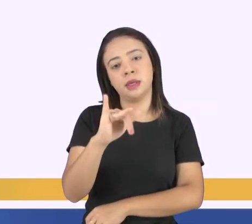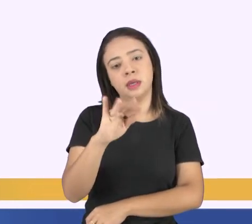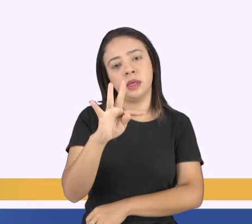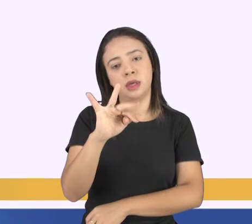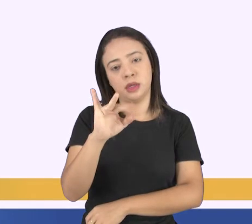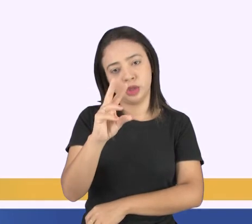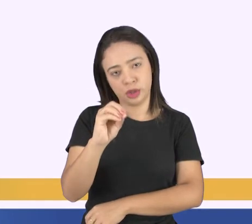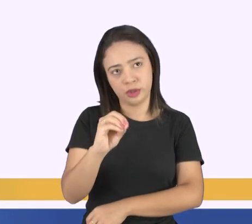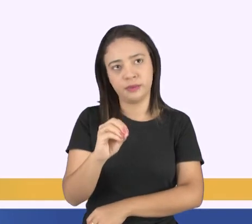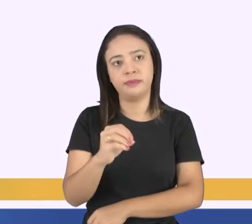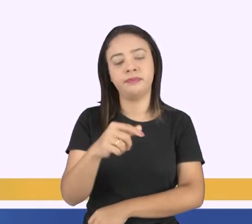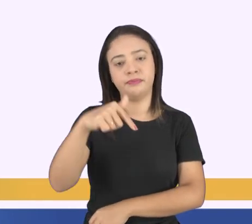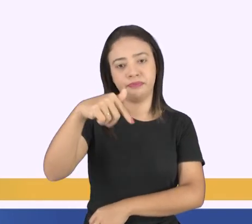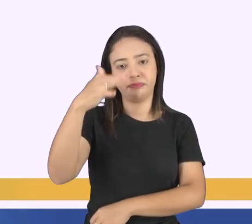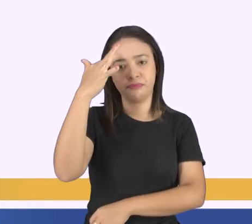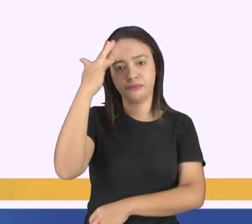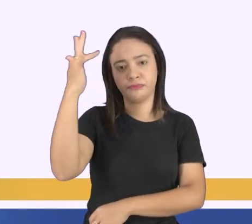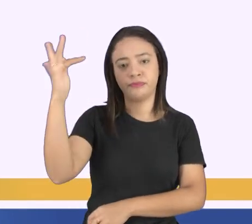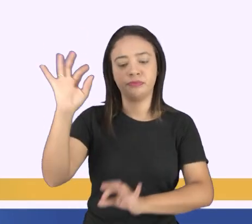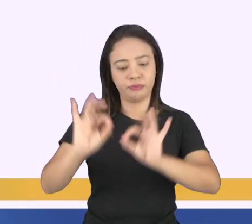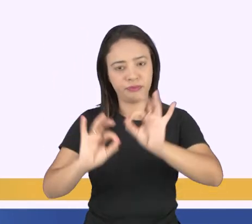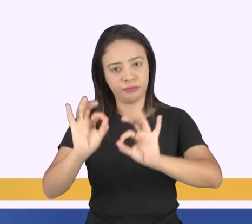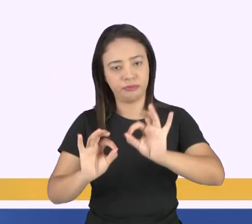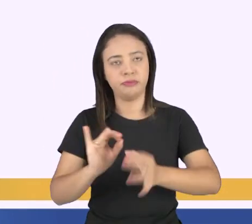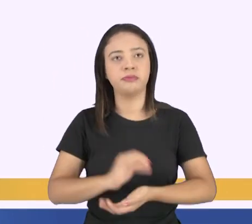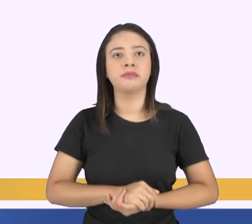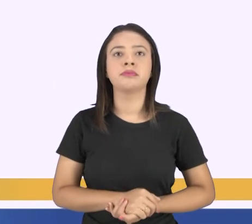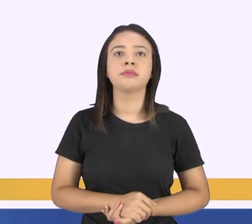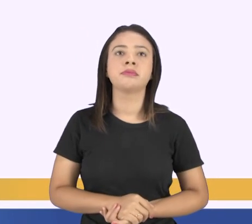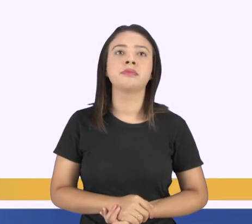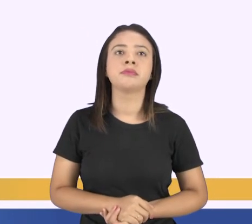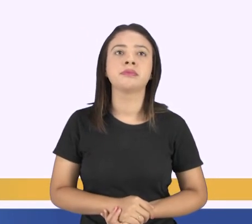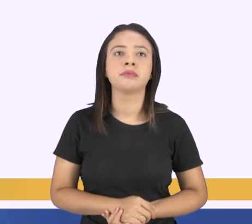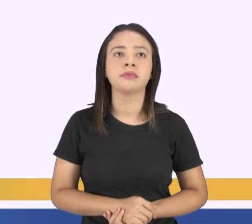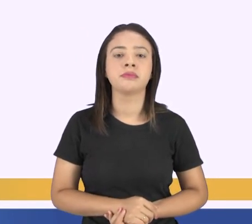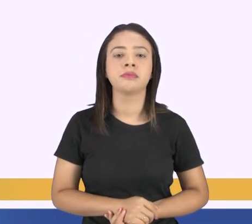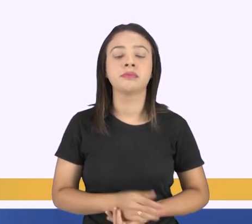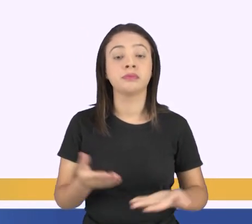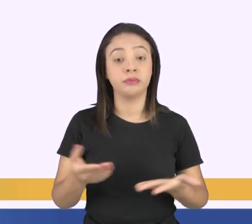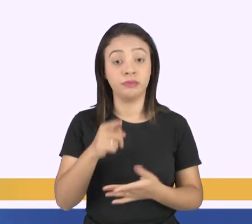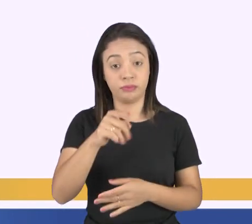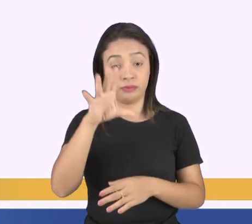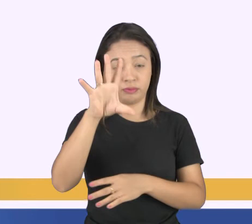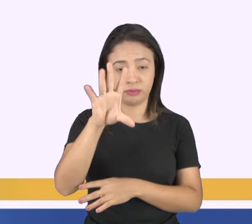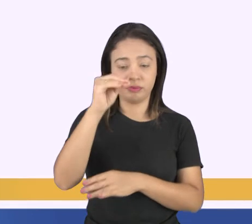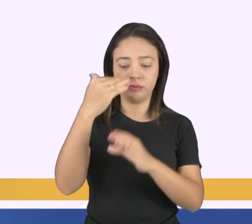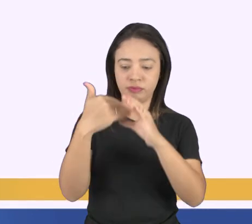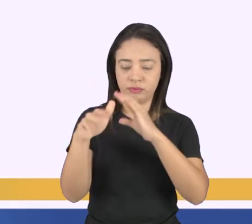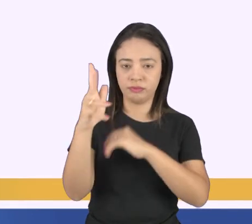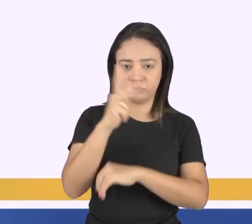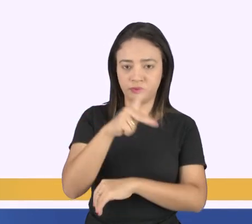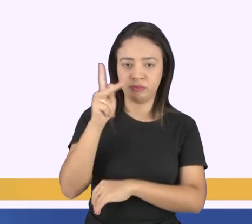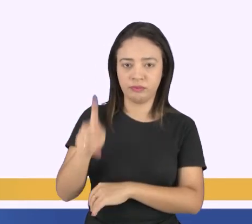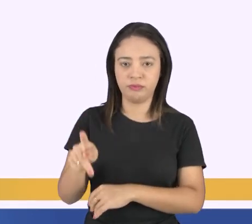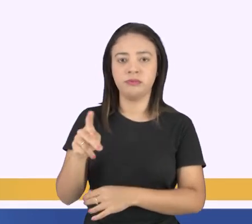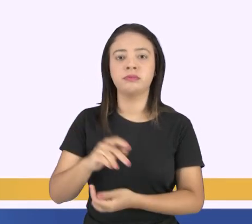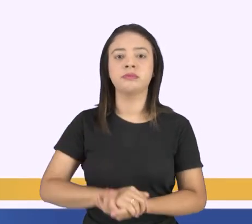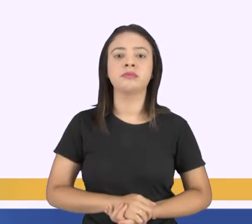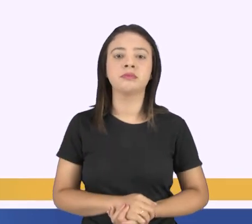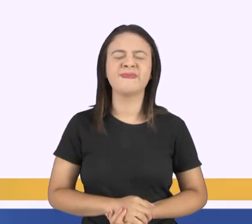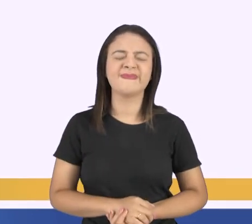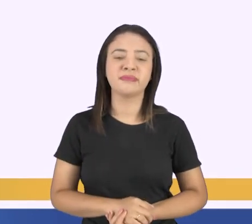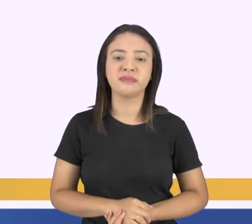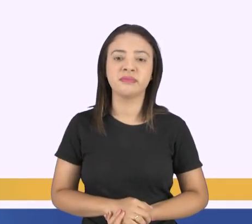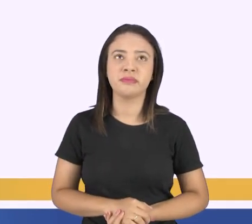vai enumerar conforme você achou que está certo, tá? Então você vai printar, mandar para o professor, né, do